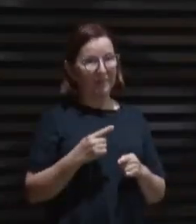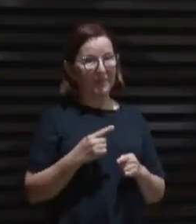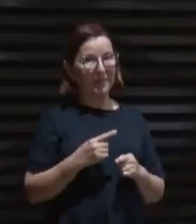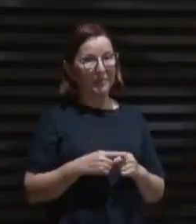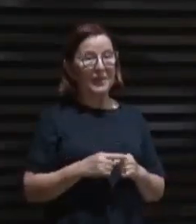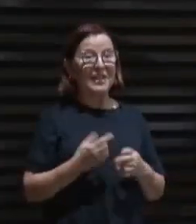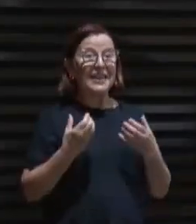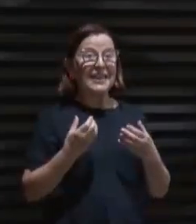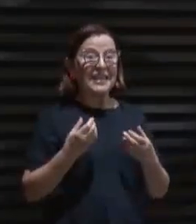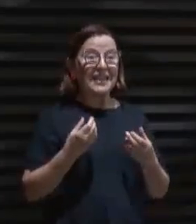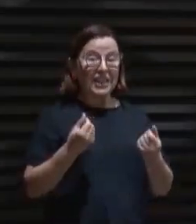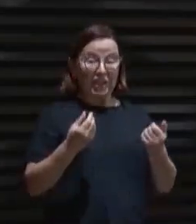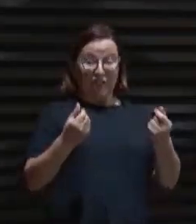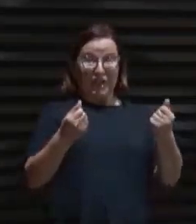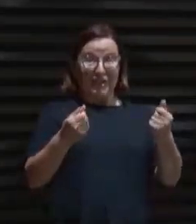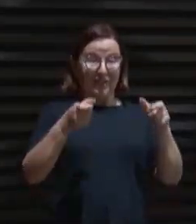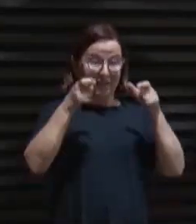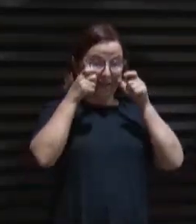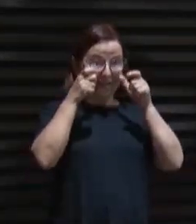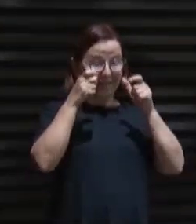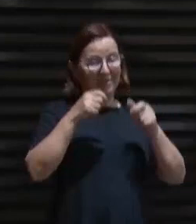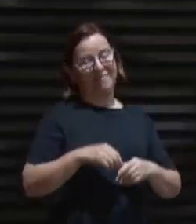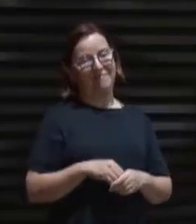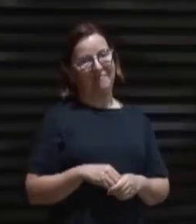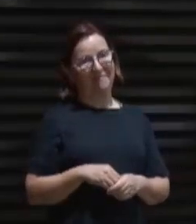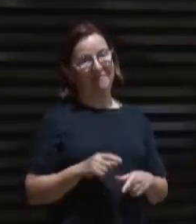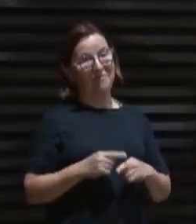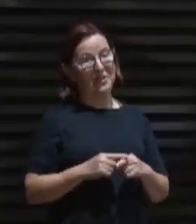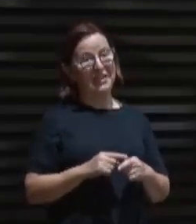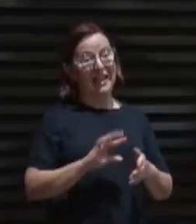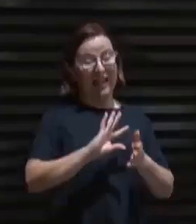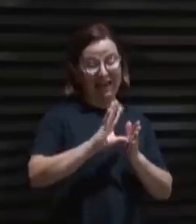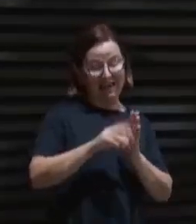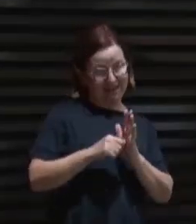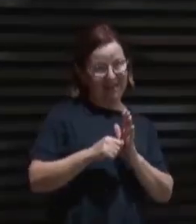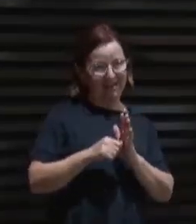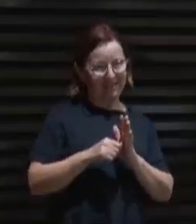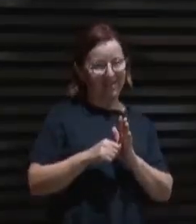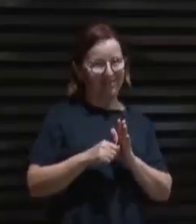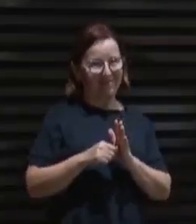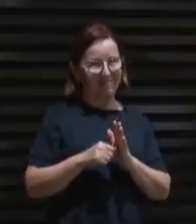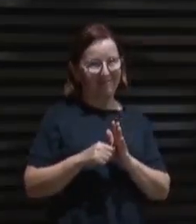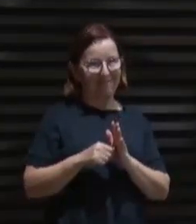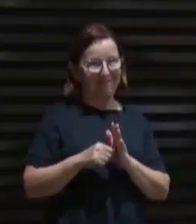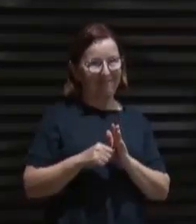o dinheiro. Desde o princípio, diz que ele metia a mão na bolsa, ele era ladrão.